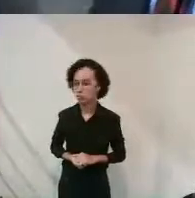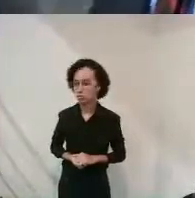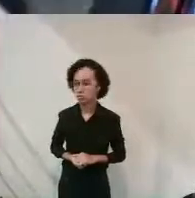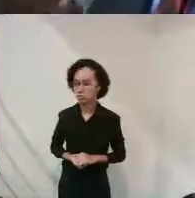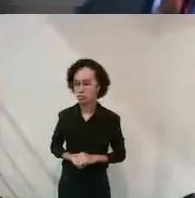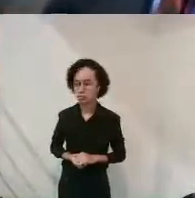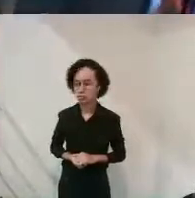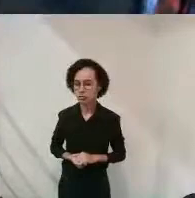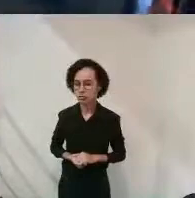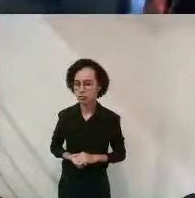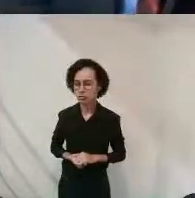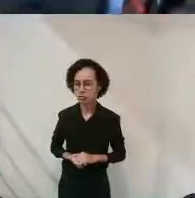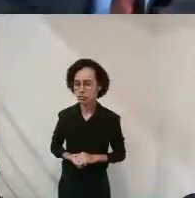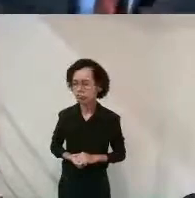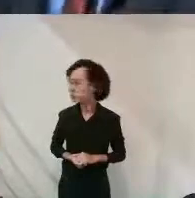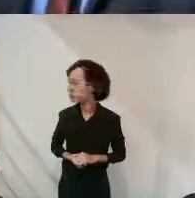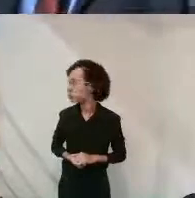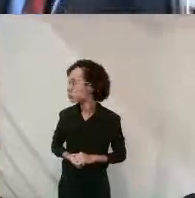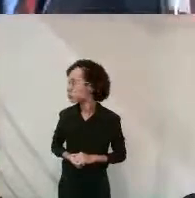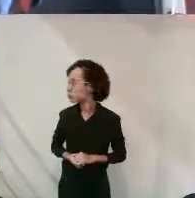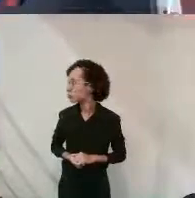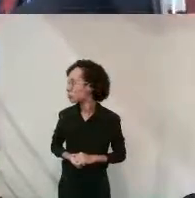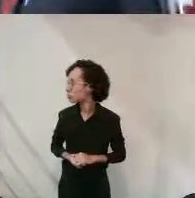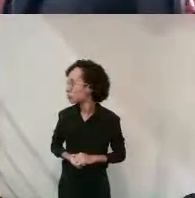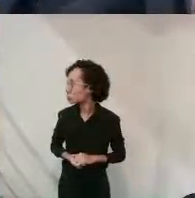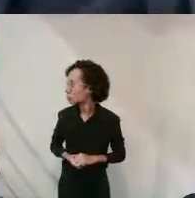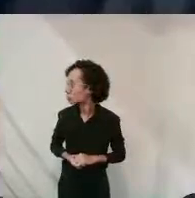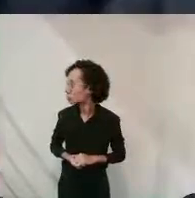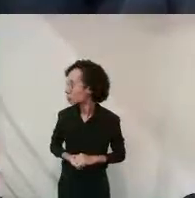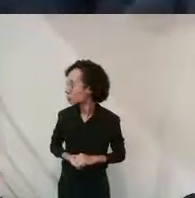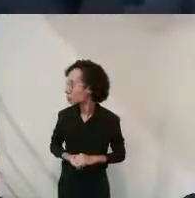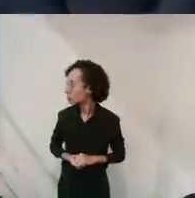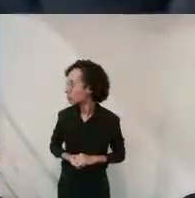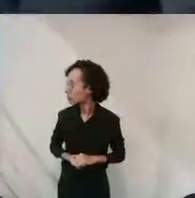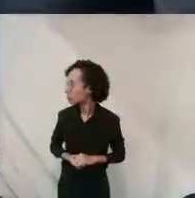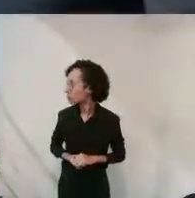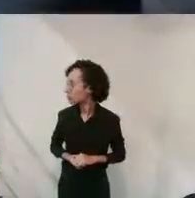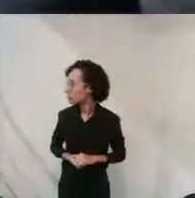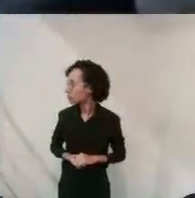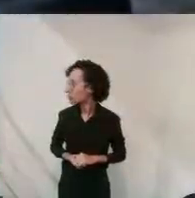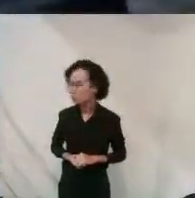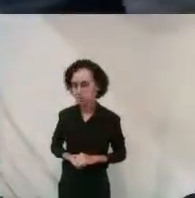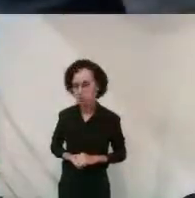A minha voz. Tem para o nosso inimigo.